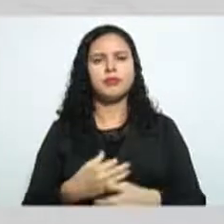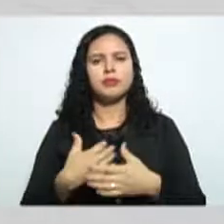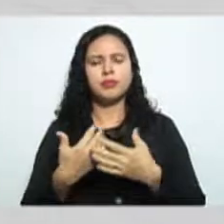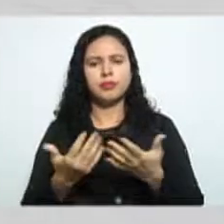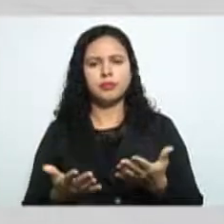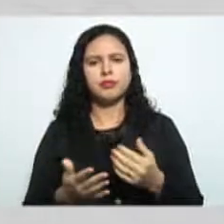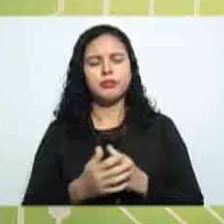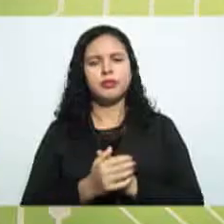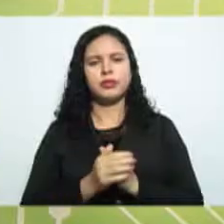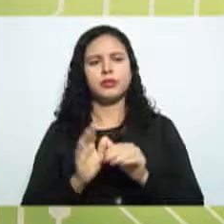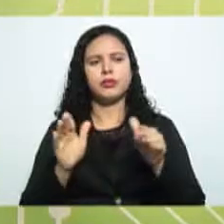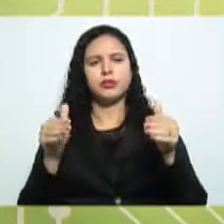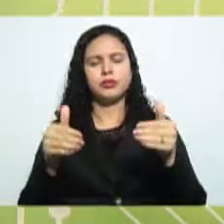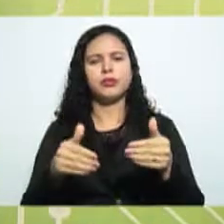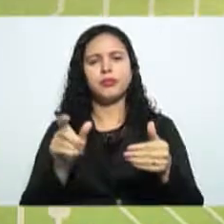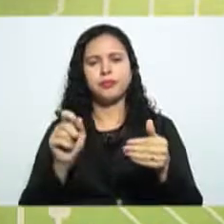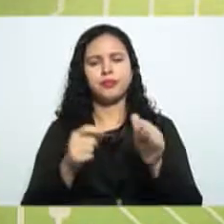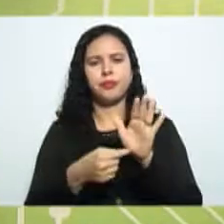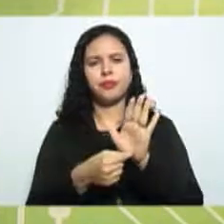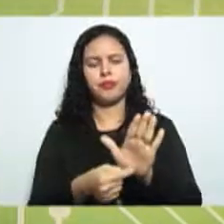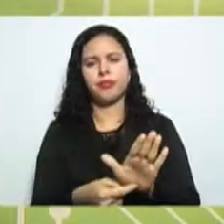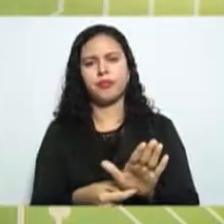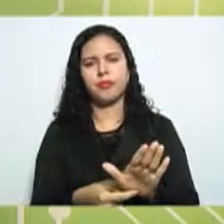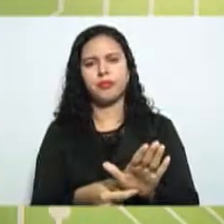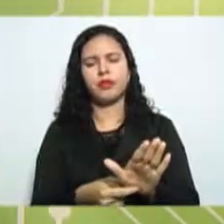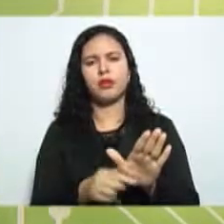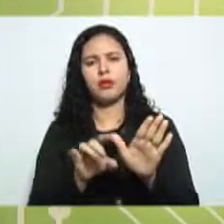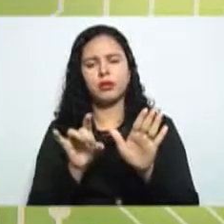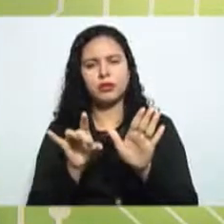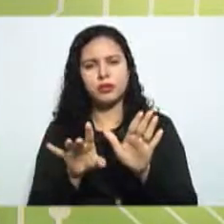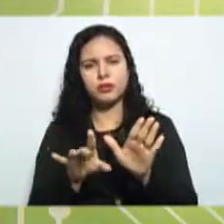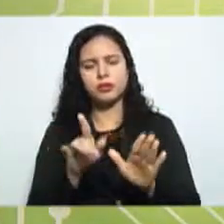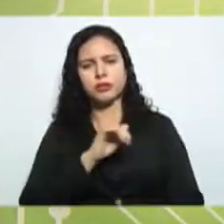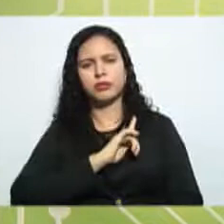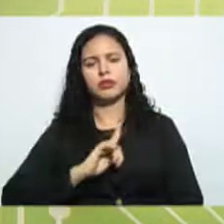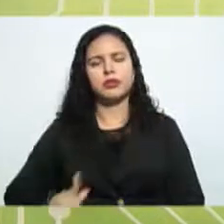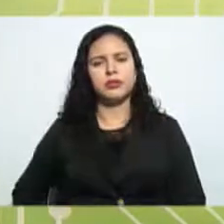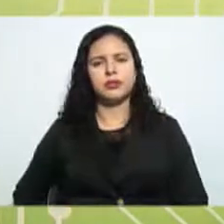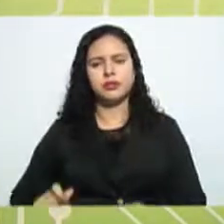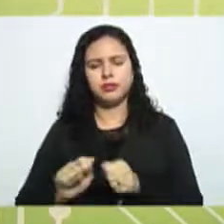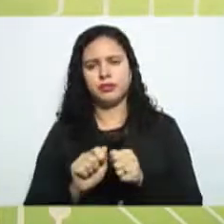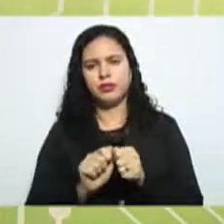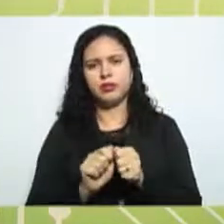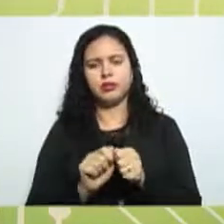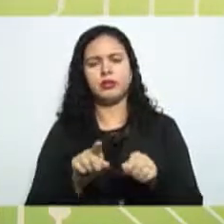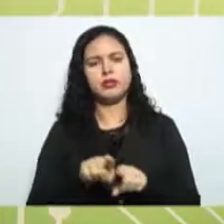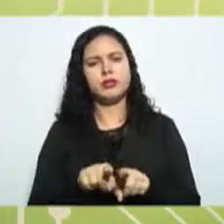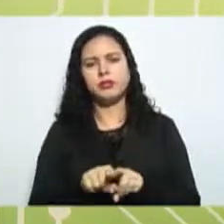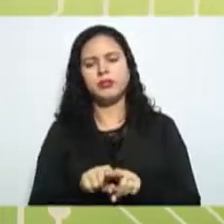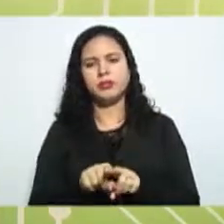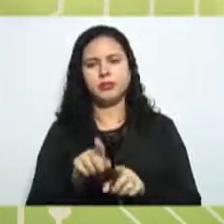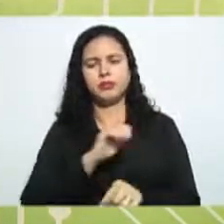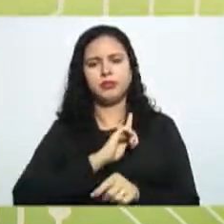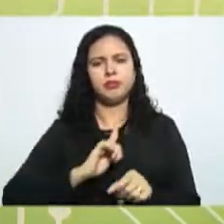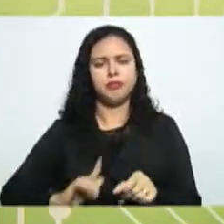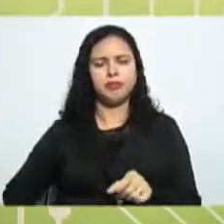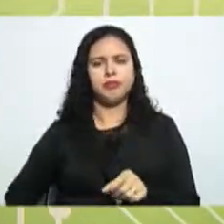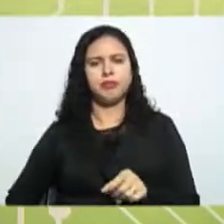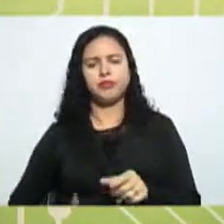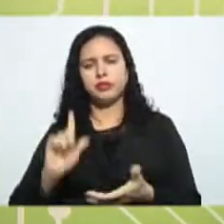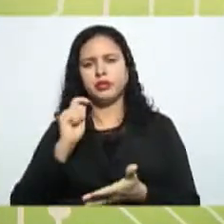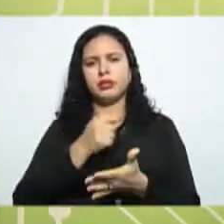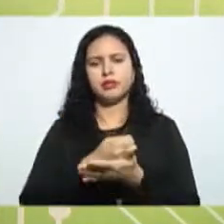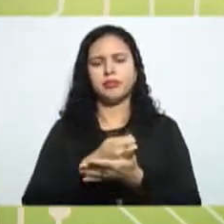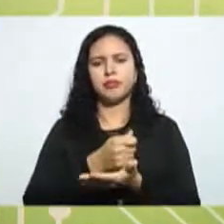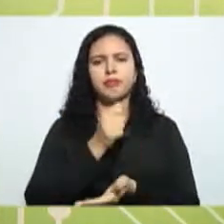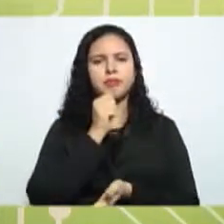pública. O foco aqui é ressaltar: política pública não é só o que o governo faz, é também o que o governo decide não fazer. Na economia, a gente consegue ver